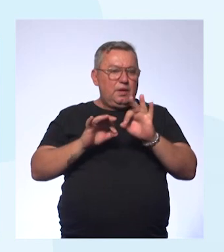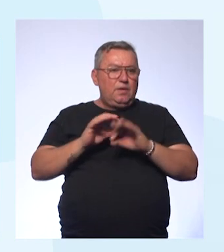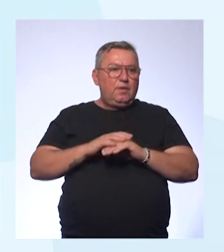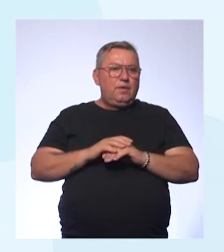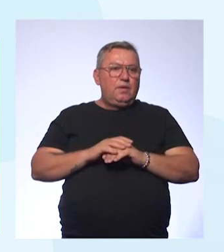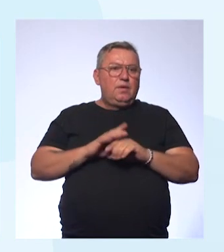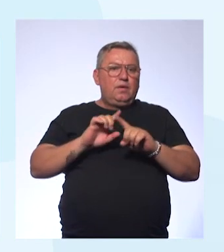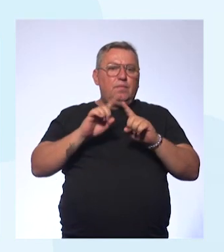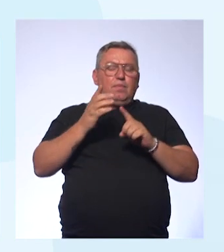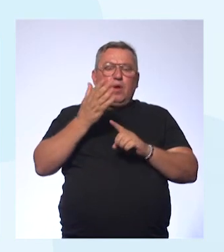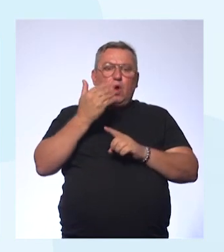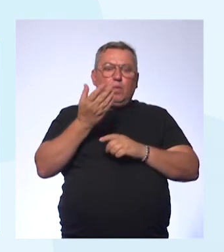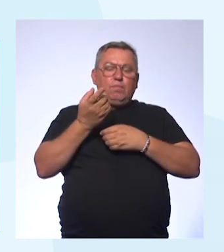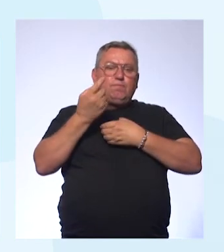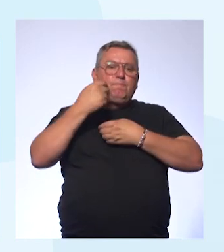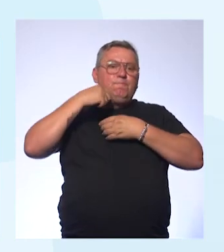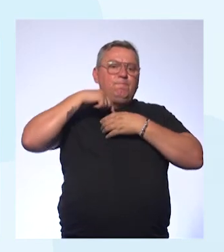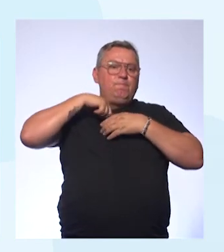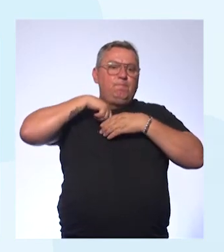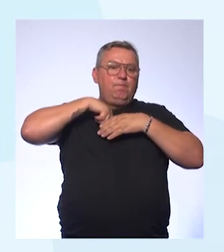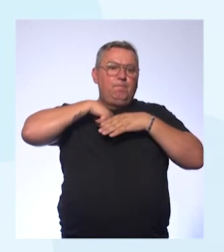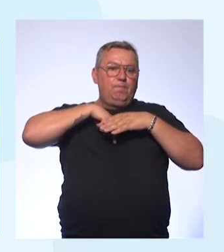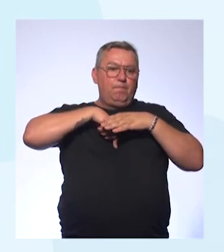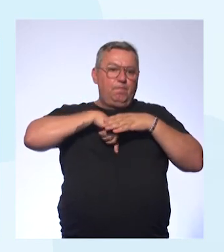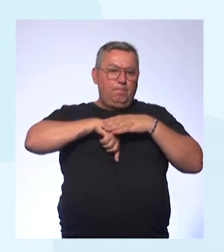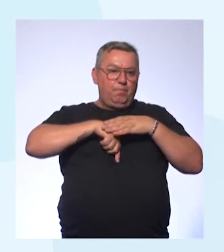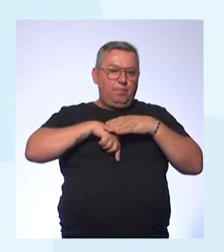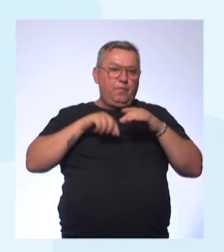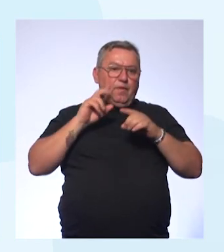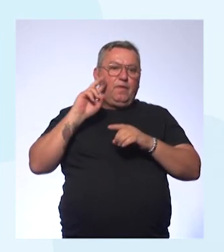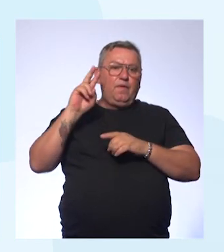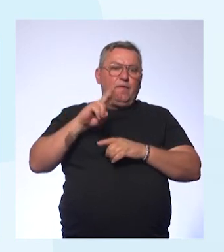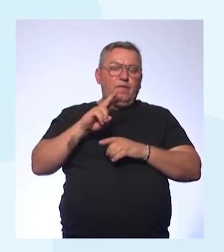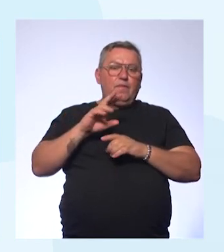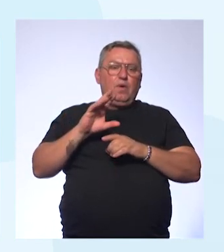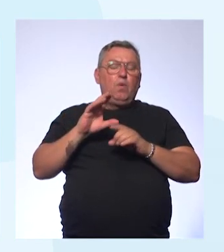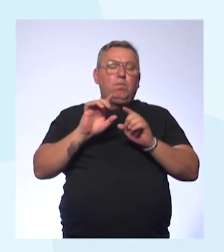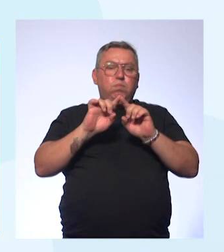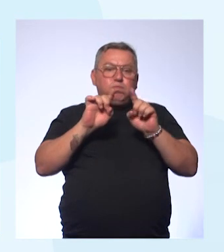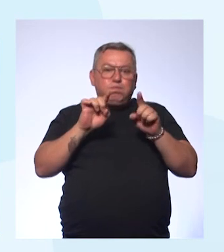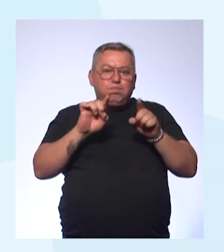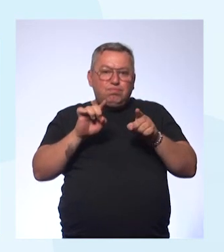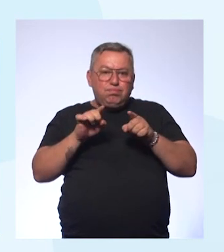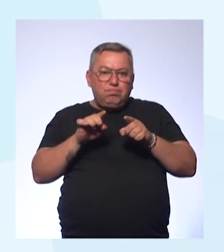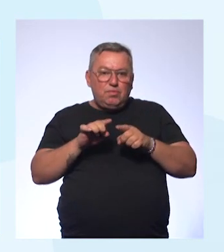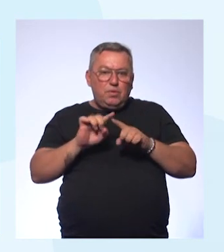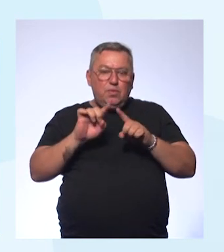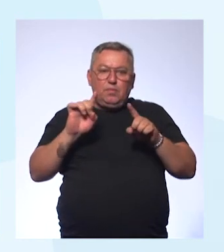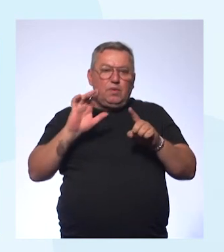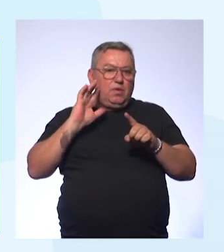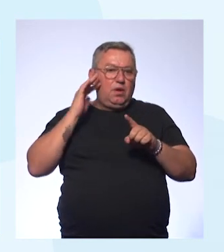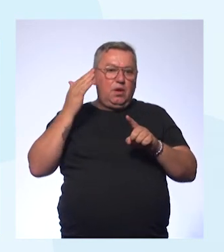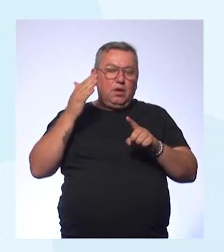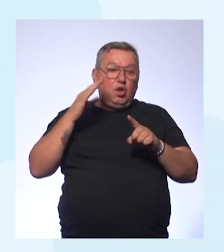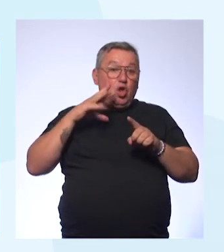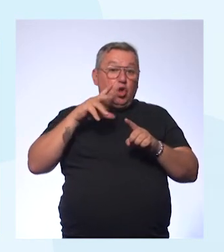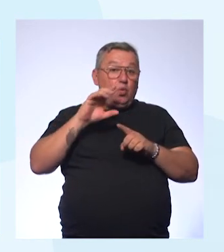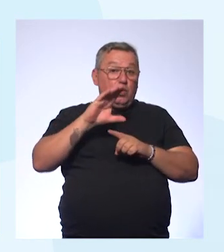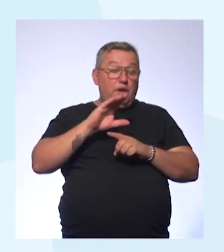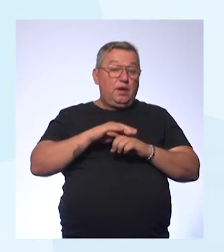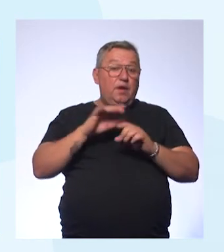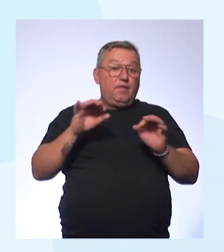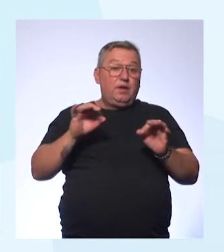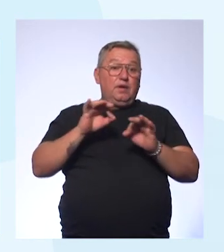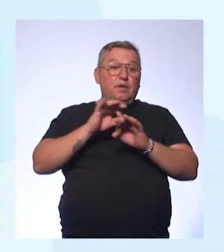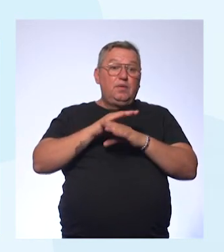A digestão vai acontecer dentro dessa cavidade aí, tá? Mas ela não acontece totalmente aí. Ela vai